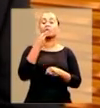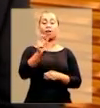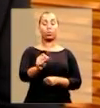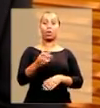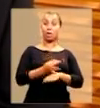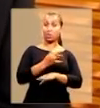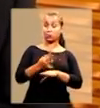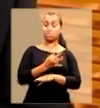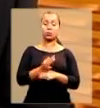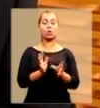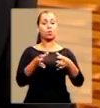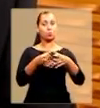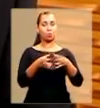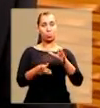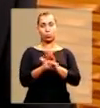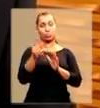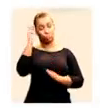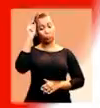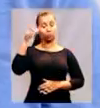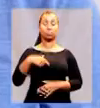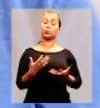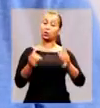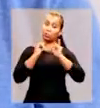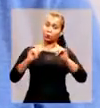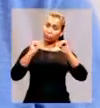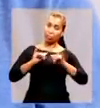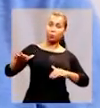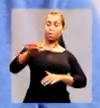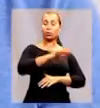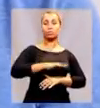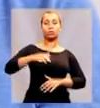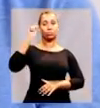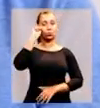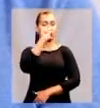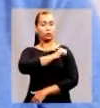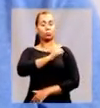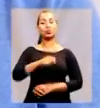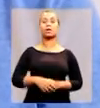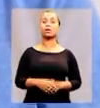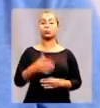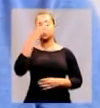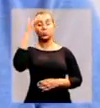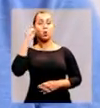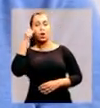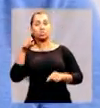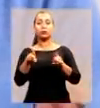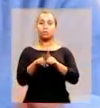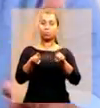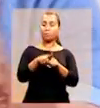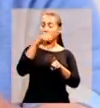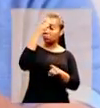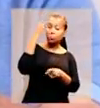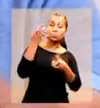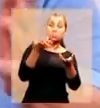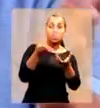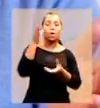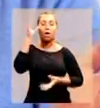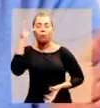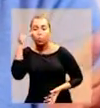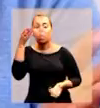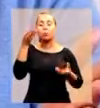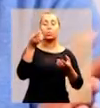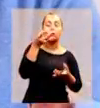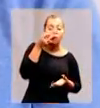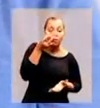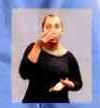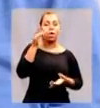de resistência sobre o setor cultural. Eu quero dizer para a comunidade de Rio Preto, tanto os artistas quanto os consumidores de cultura, o